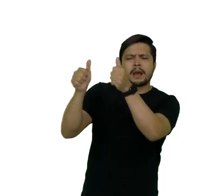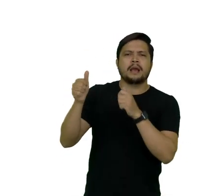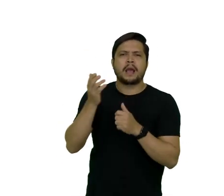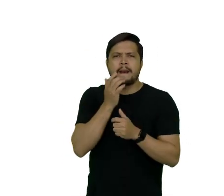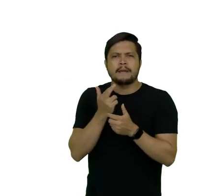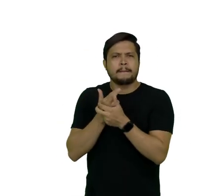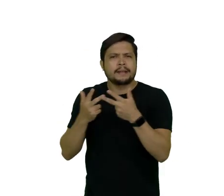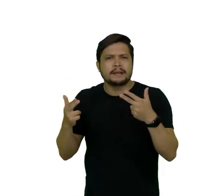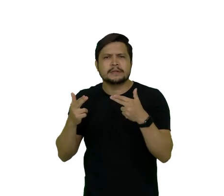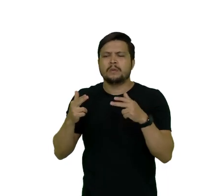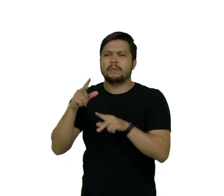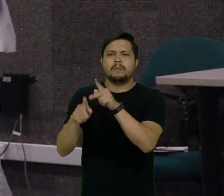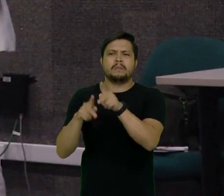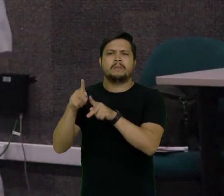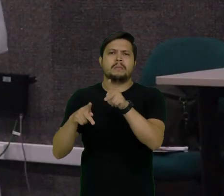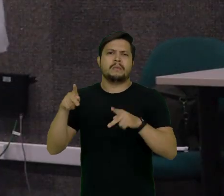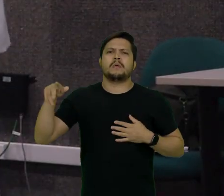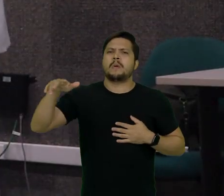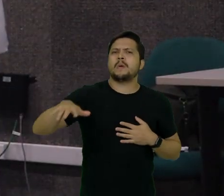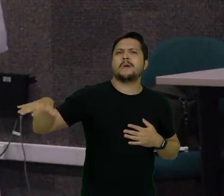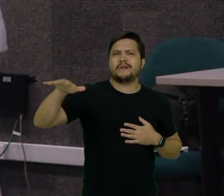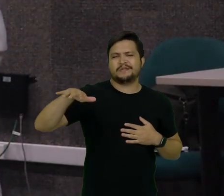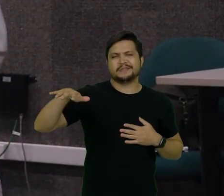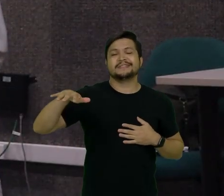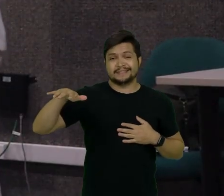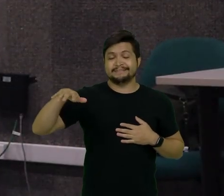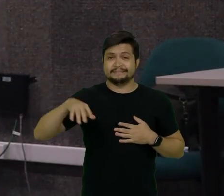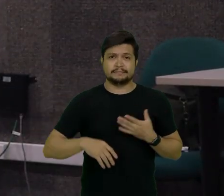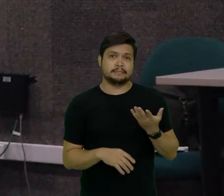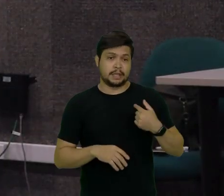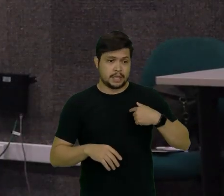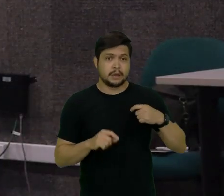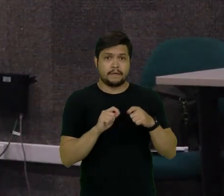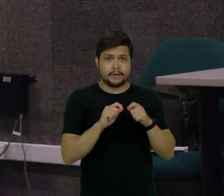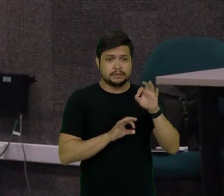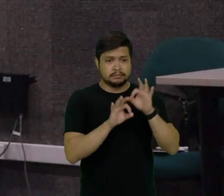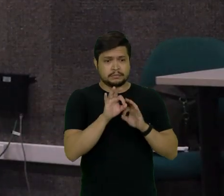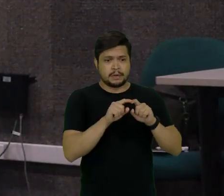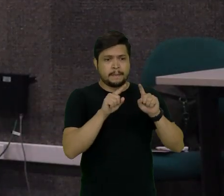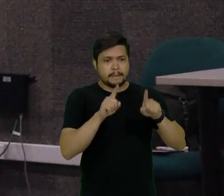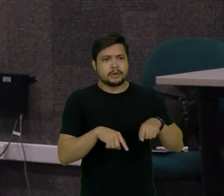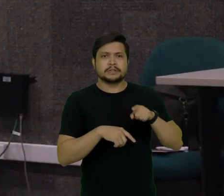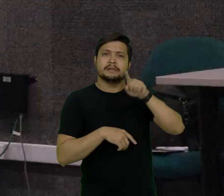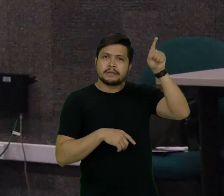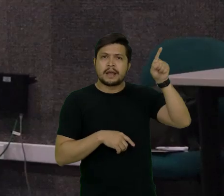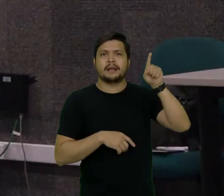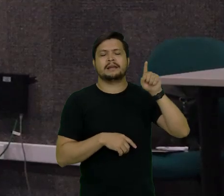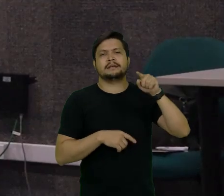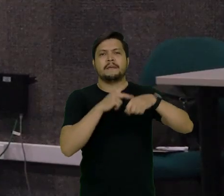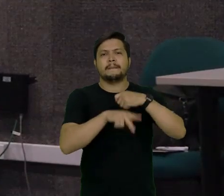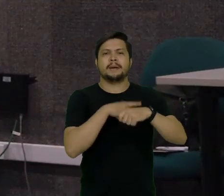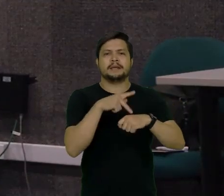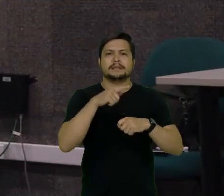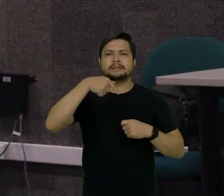para melhorar a alimentação das populações? A professora falou que eu fiz um projeto no Quênia.